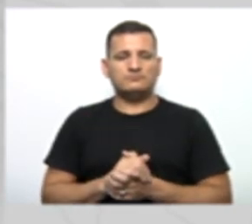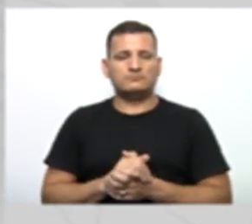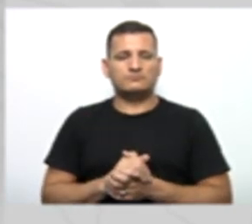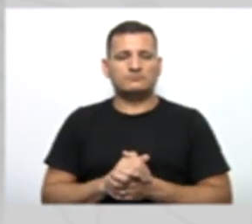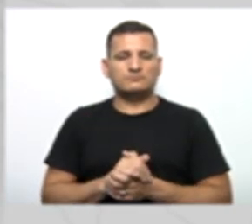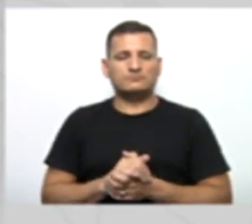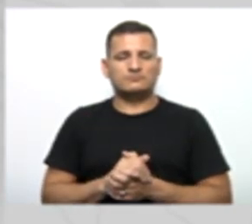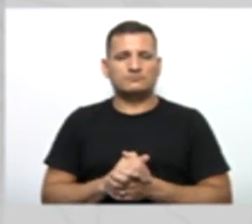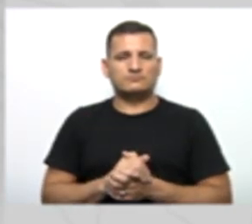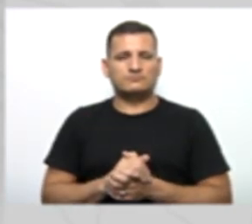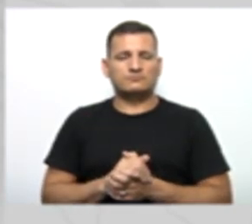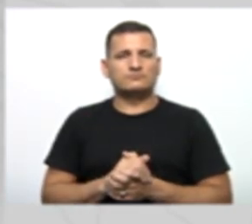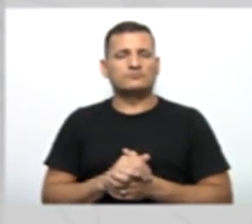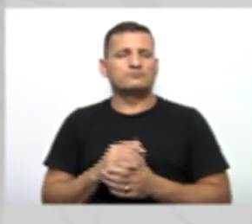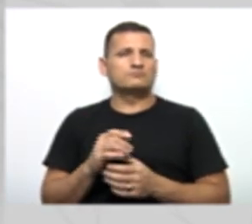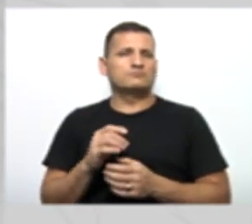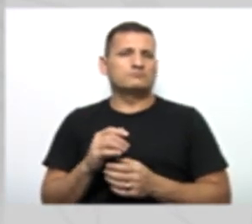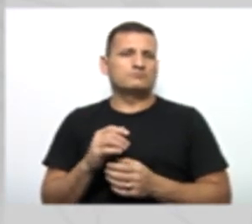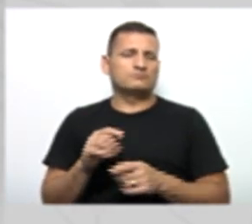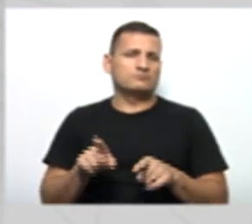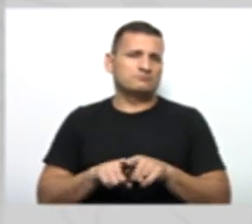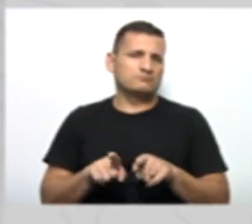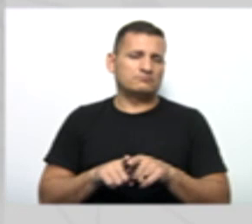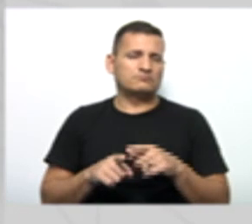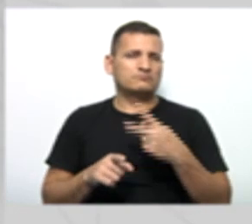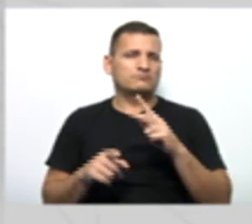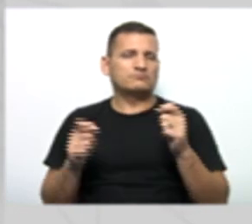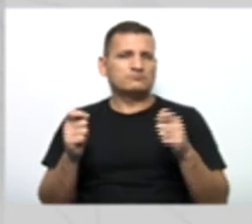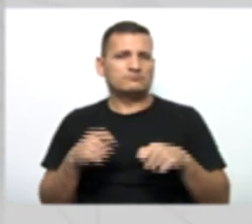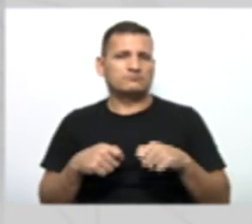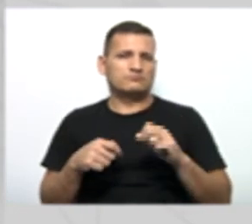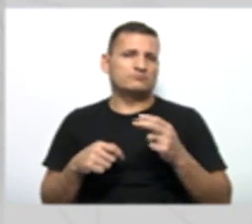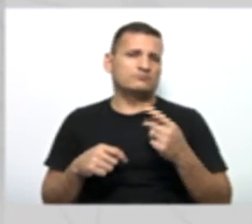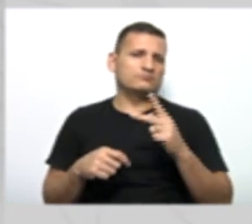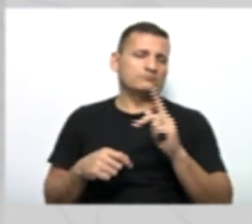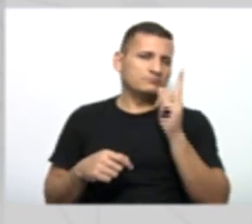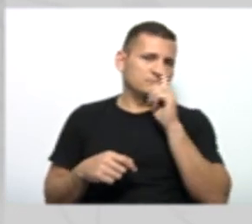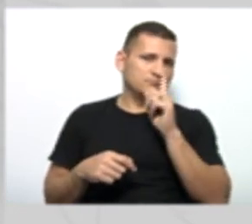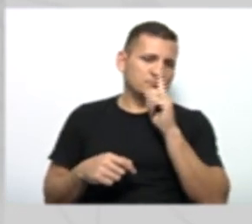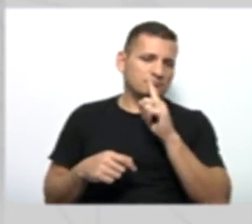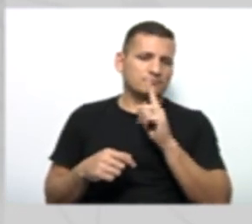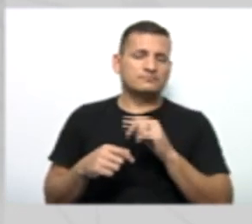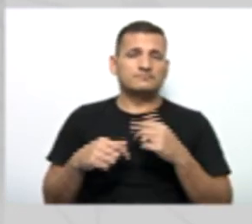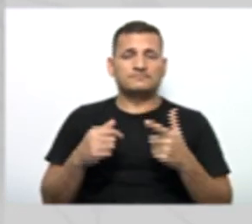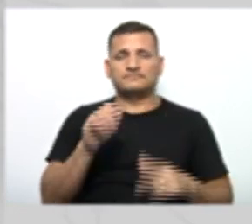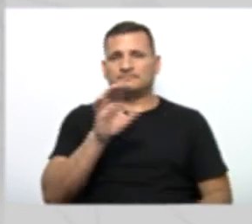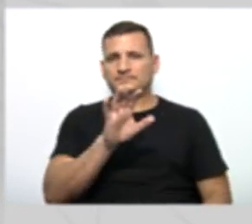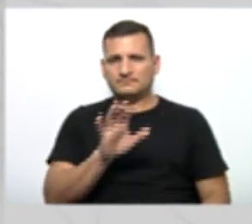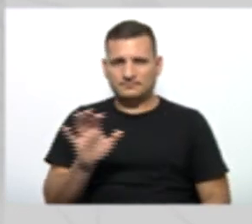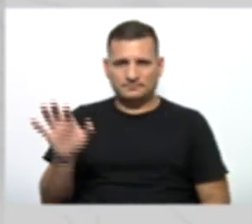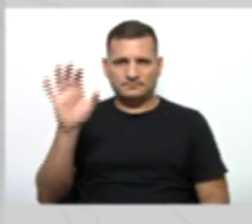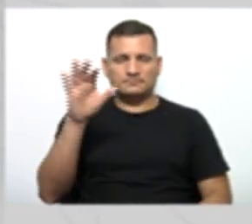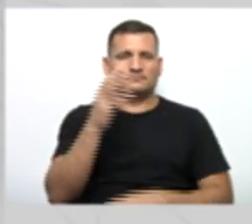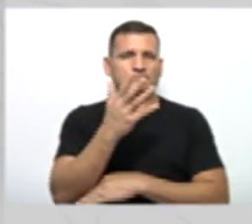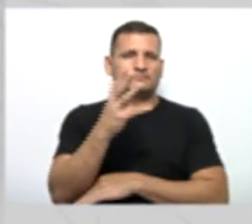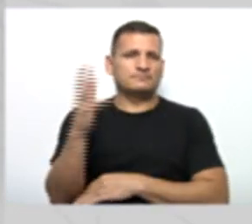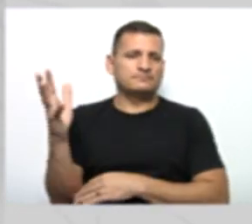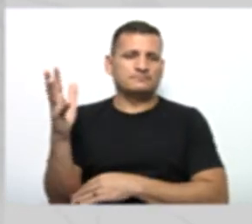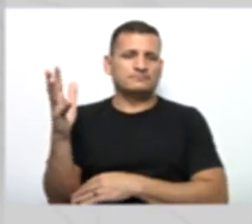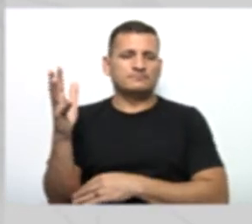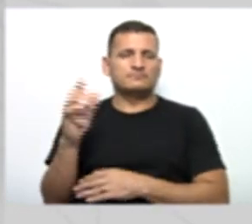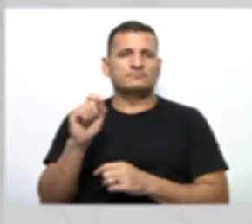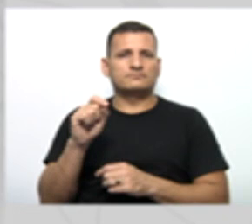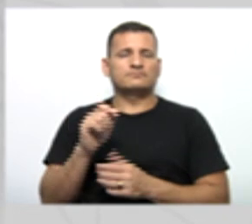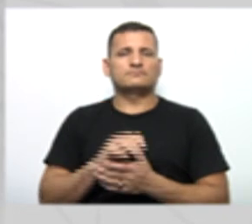e suas vulnerabilidades. Então, o zoneamento ambiental parte do princípio de que